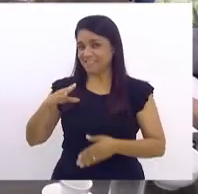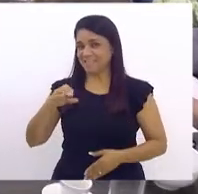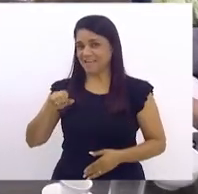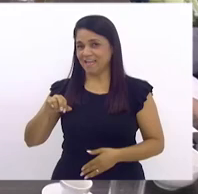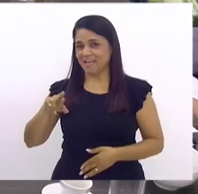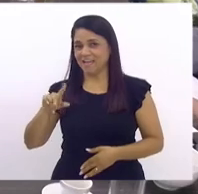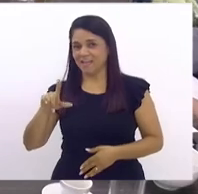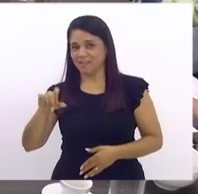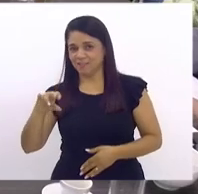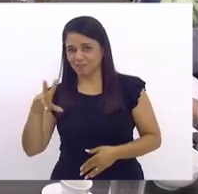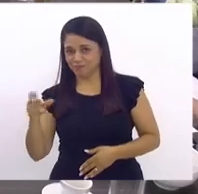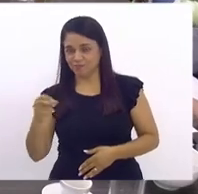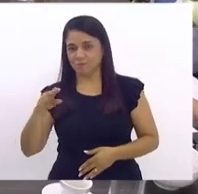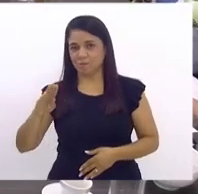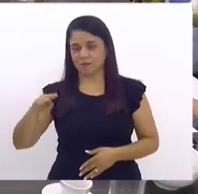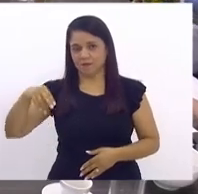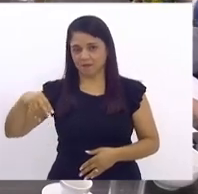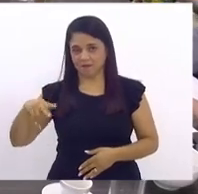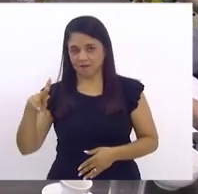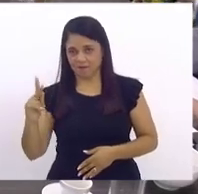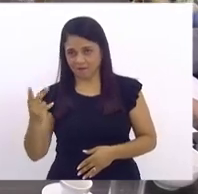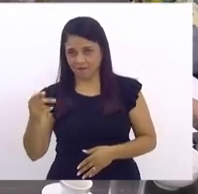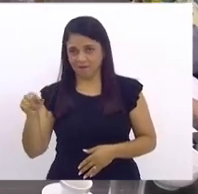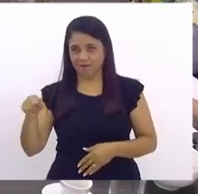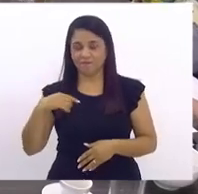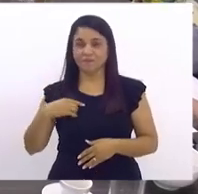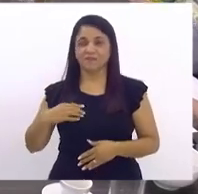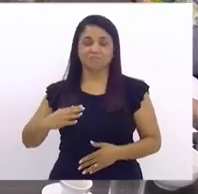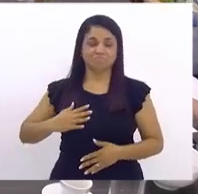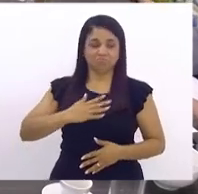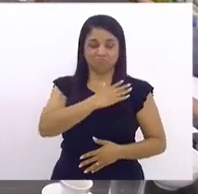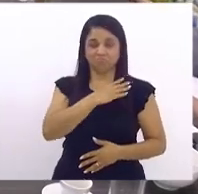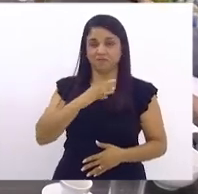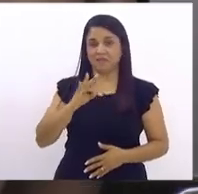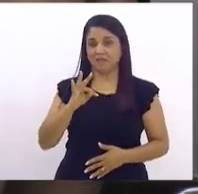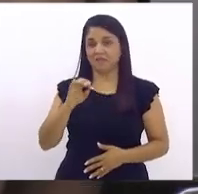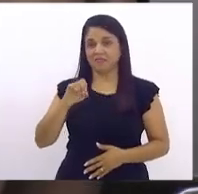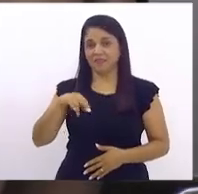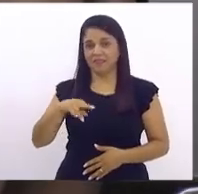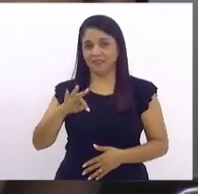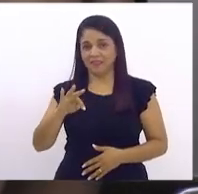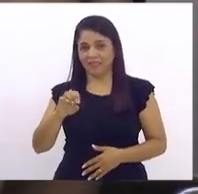Está lá com registrado... General. Tenente-coronel. General.